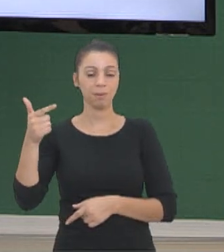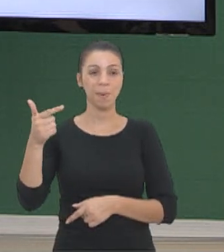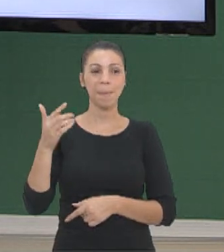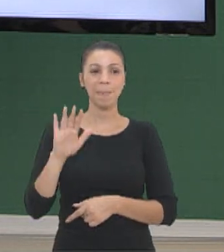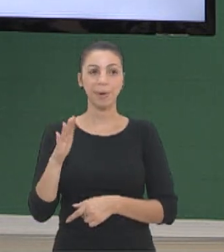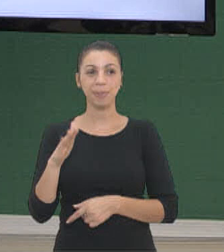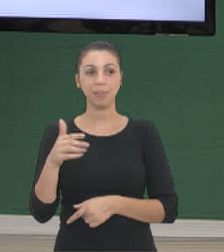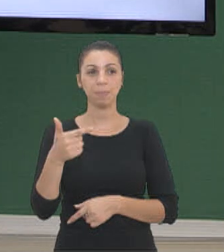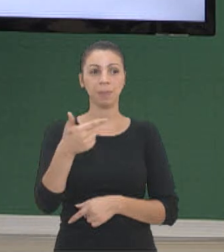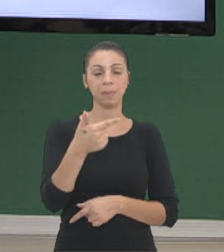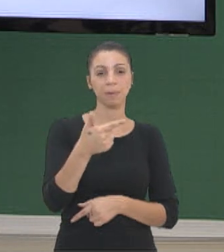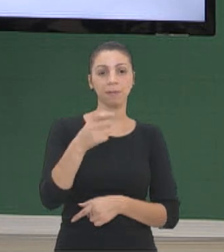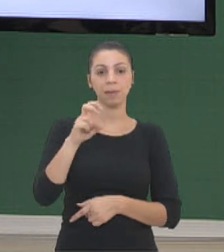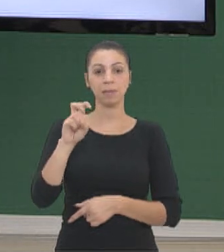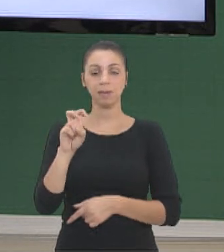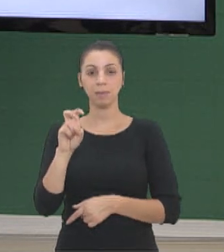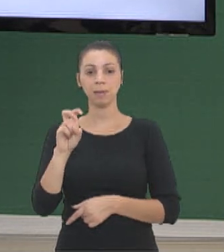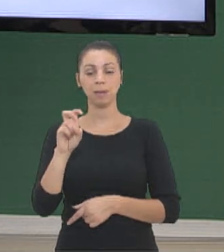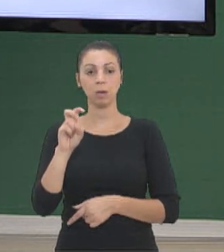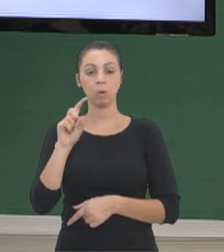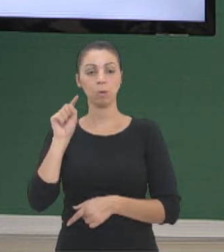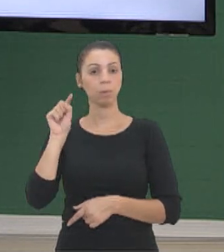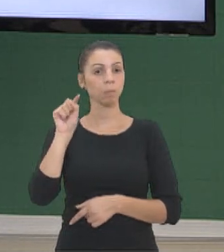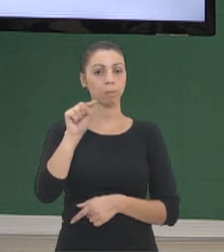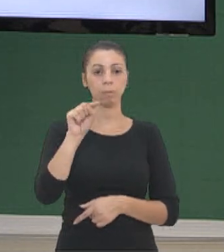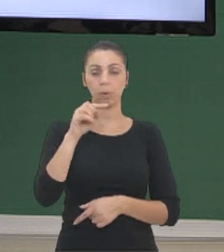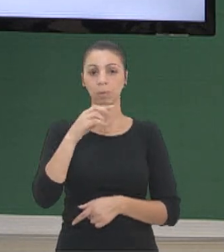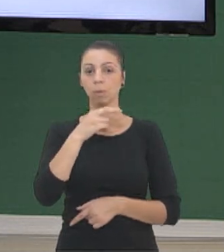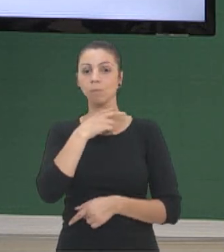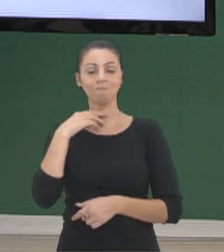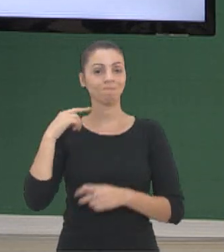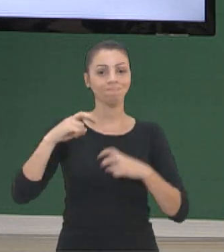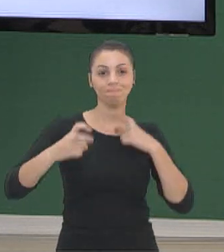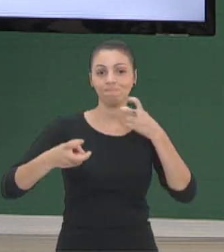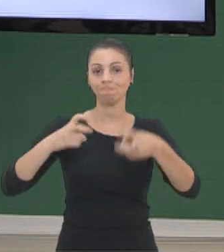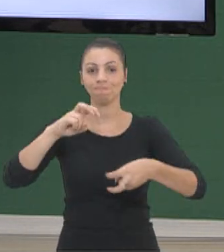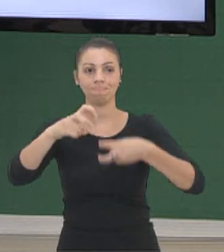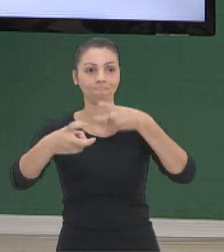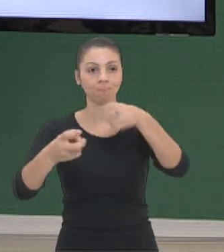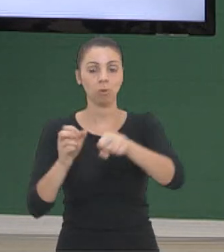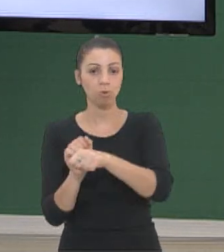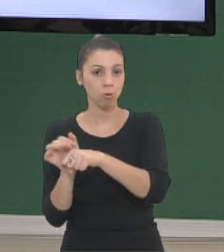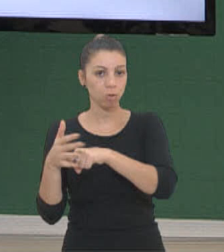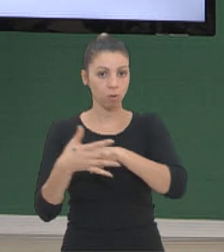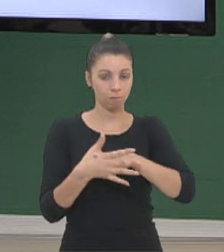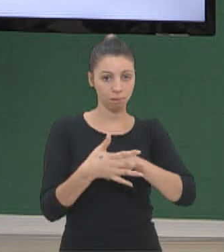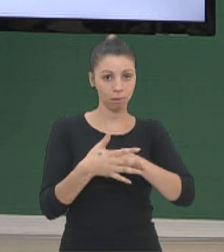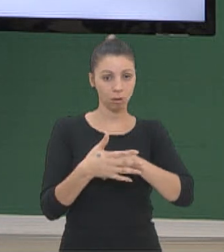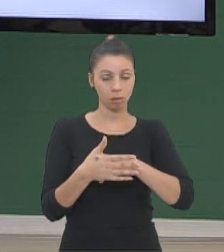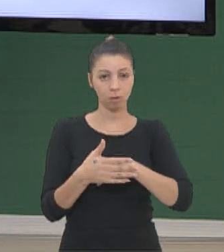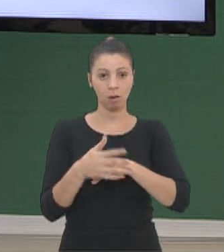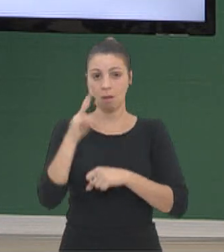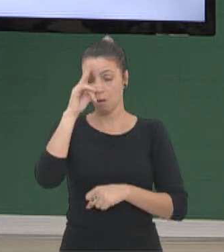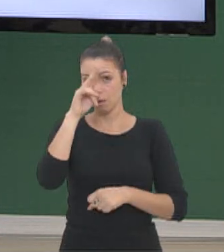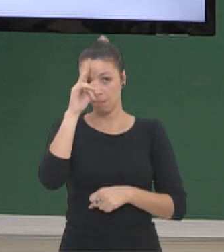mortos por conta do coronavírus na França. É muita gente. Lembrando que o campeão